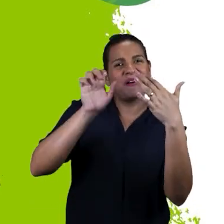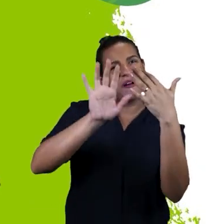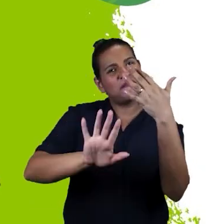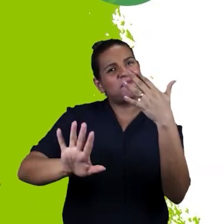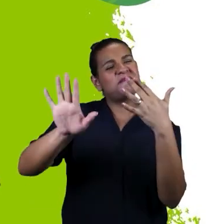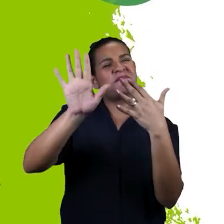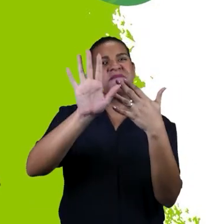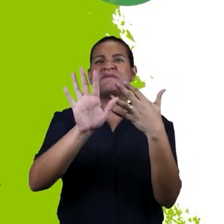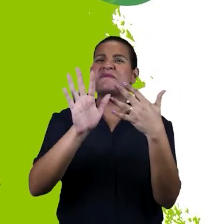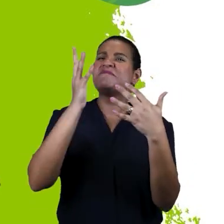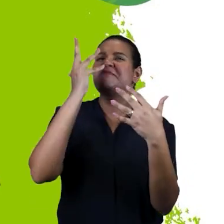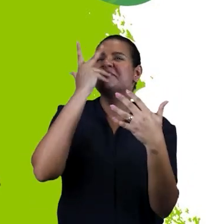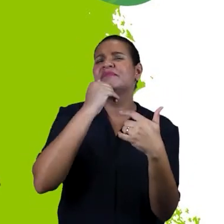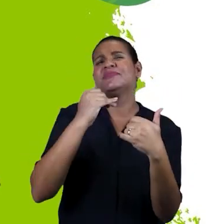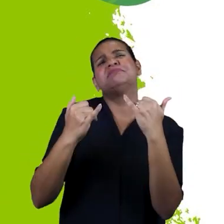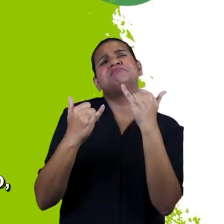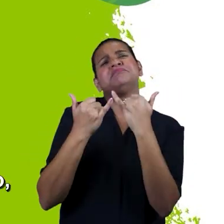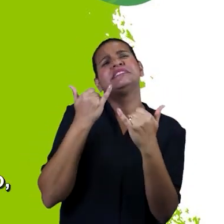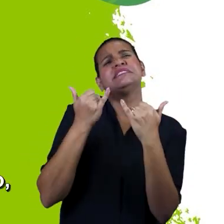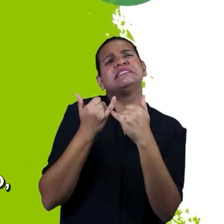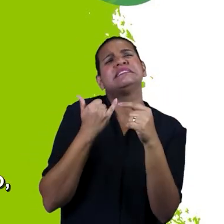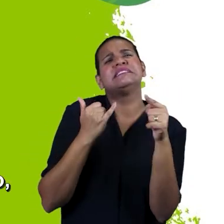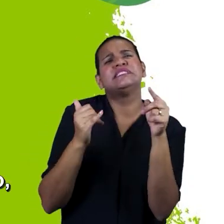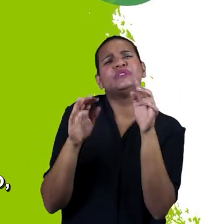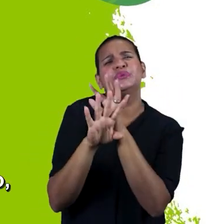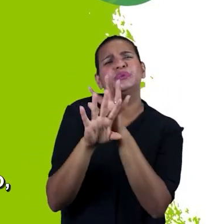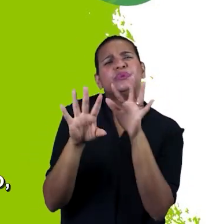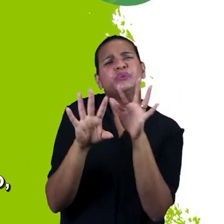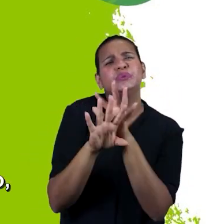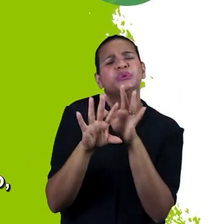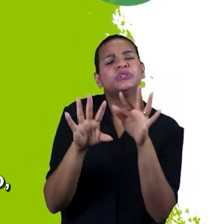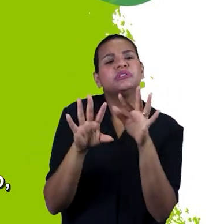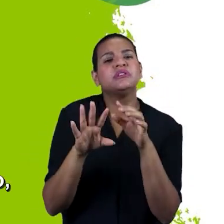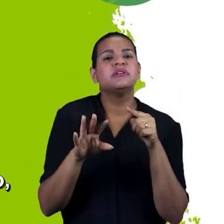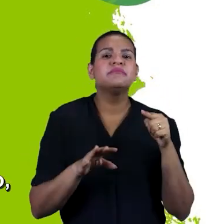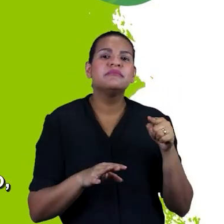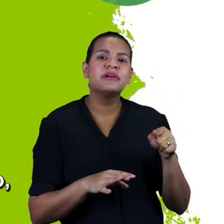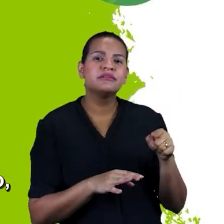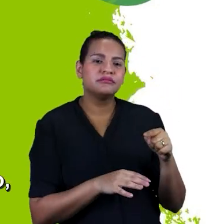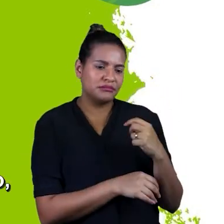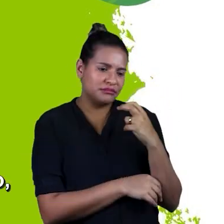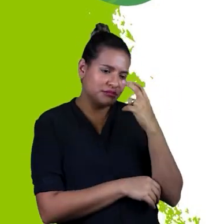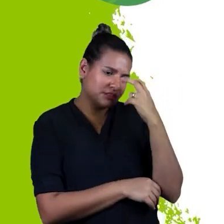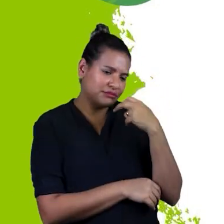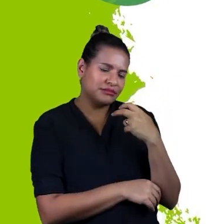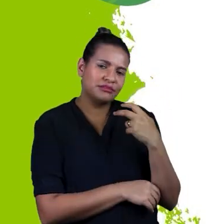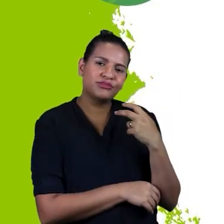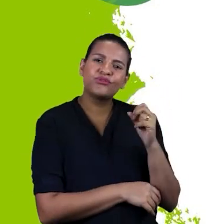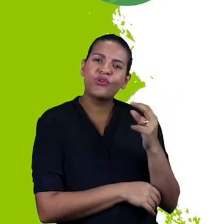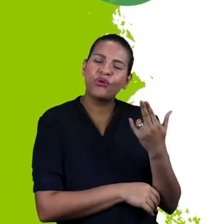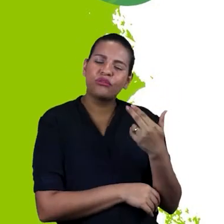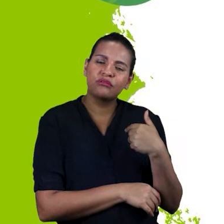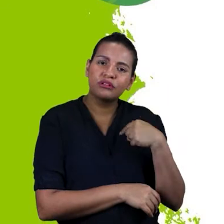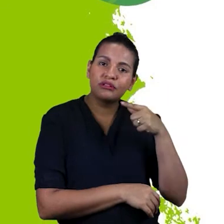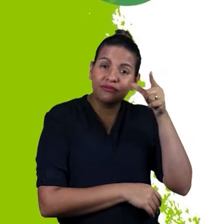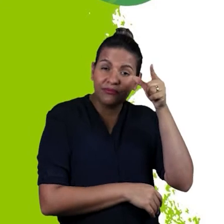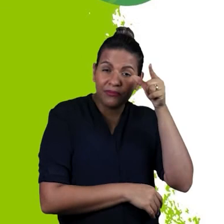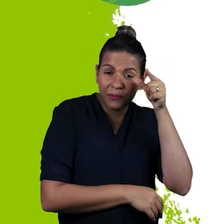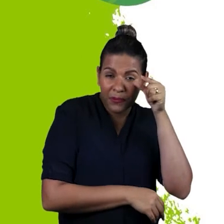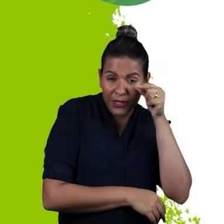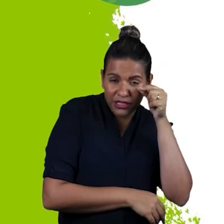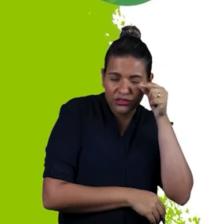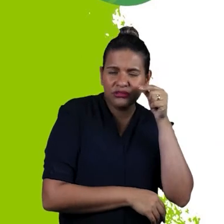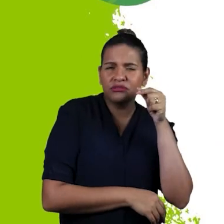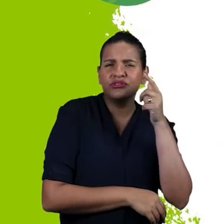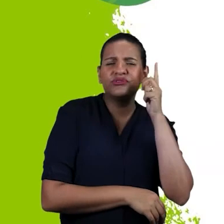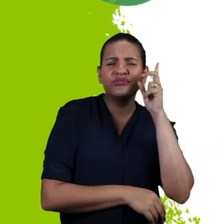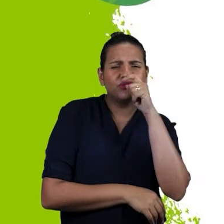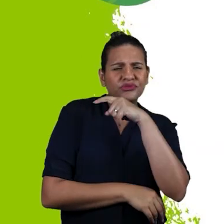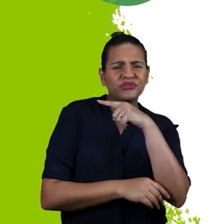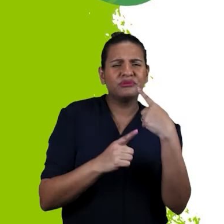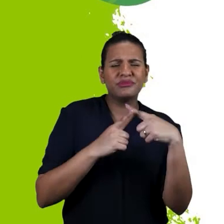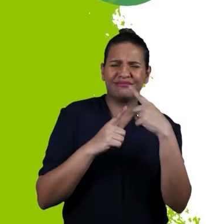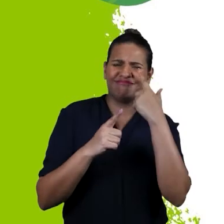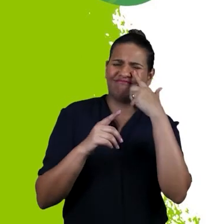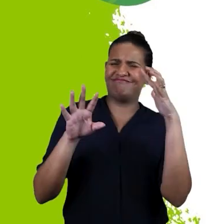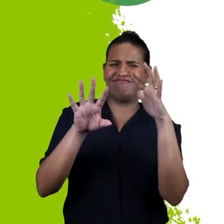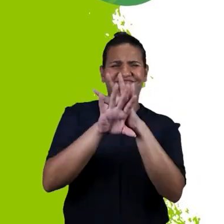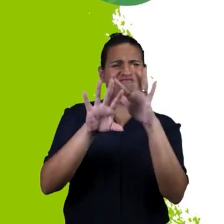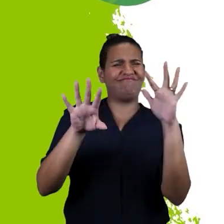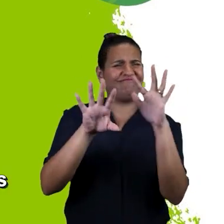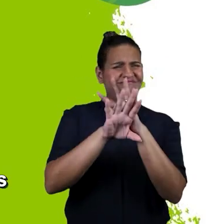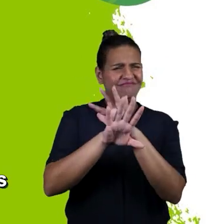bonito visualmente, mas para pessoas que têm problema de visão, por exemplo, com algum tipo de cor, fica difícil você ver uma cor tão próxima da